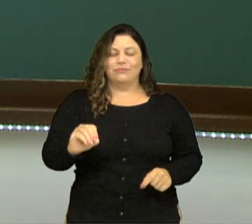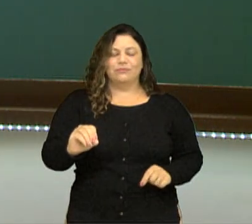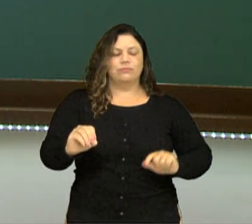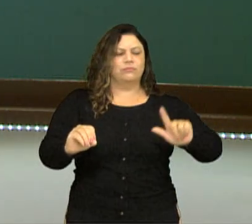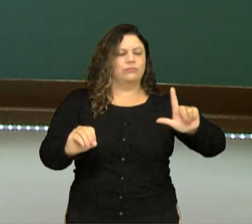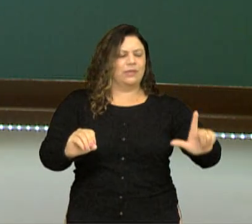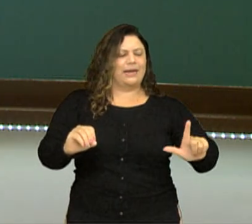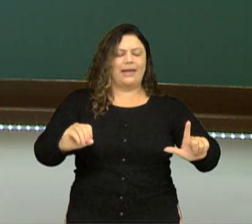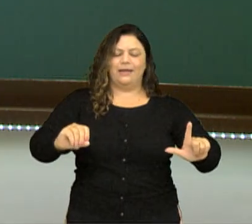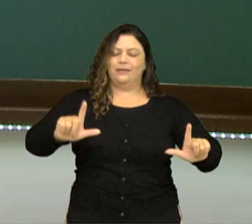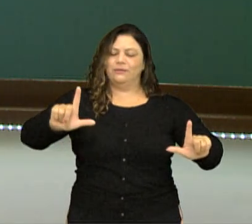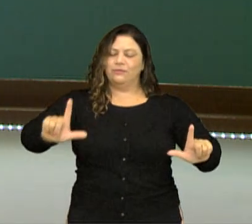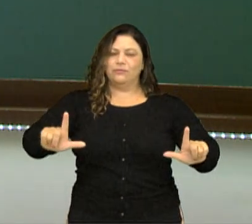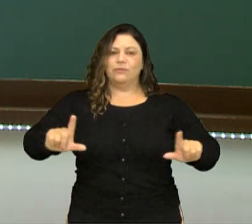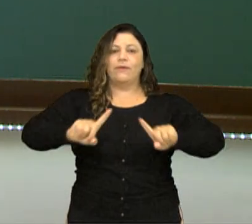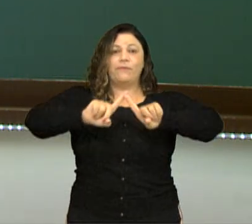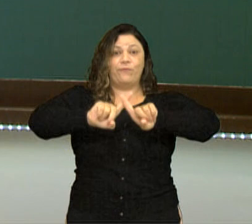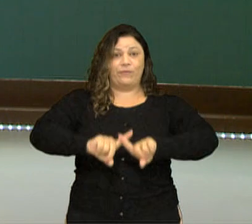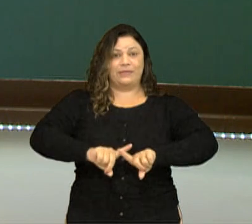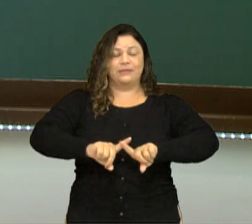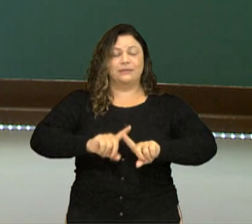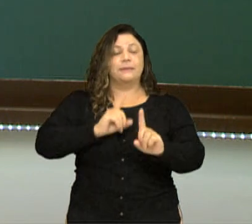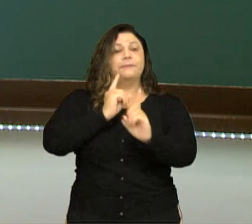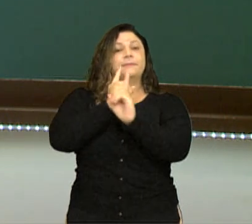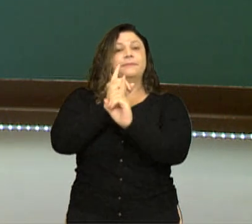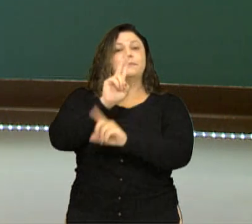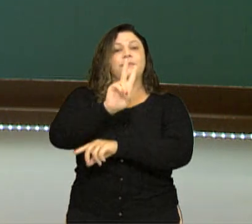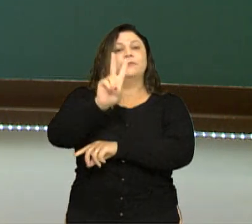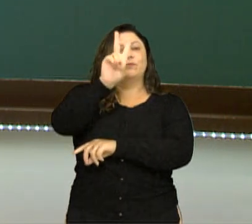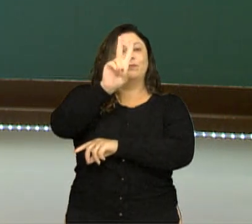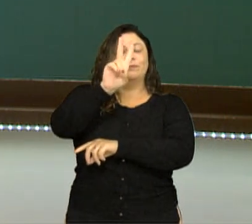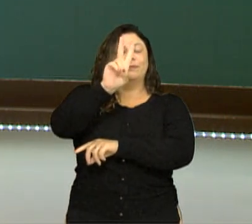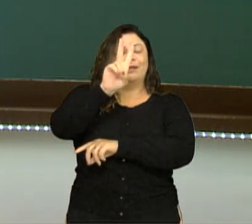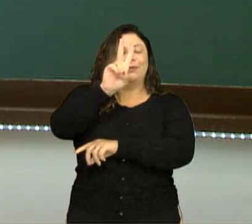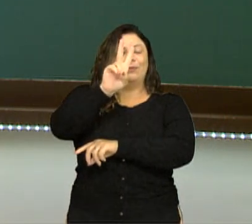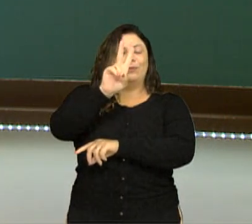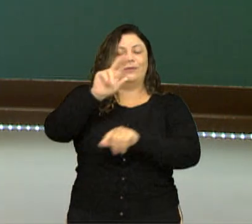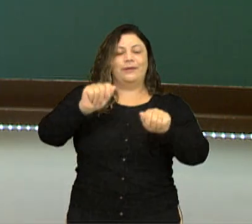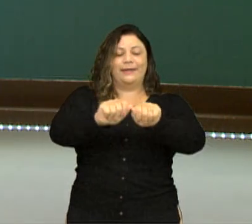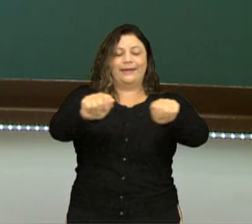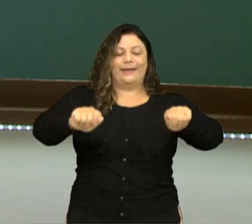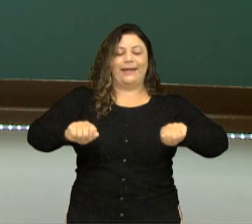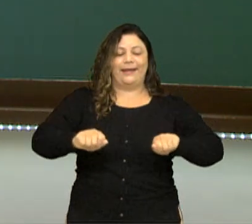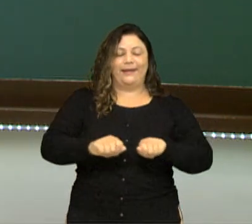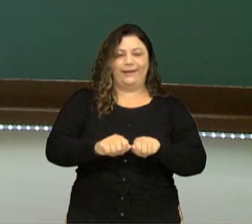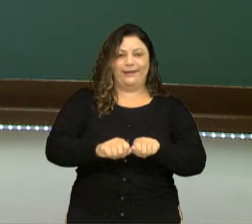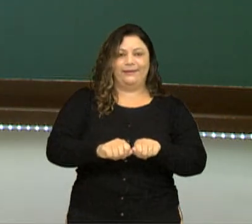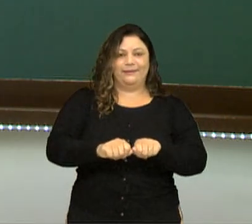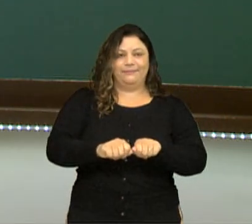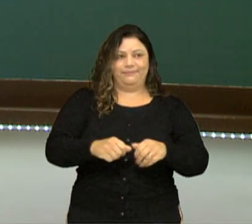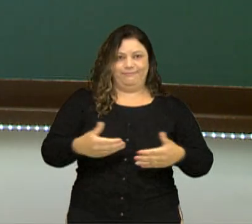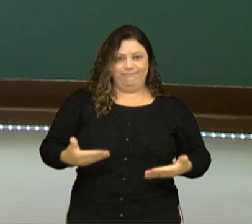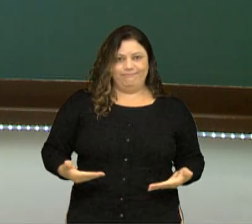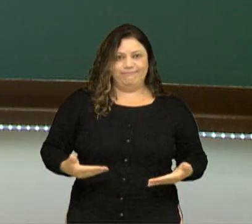multiplicar lado vezes lado para achar o valor da sombra, da área da sombra. Então, olha só,